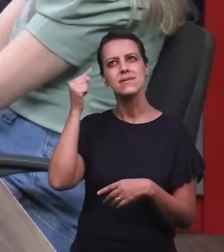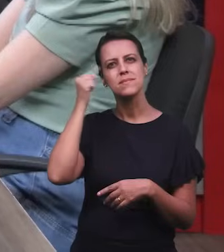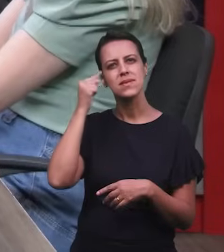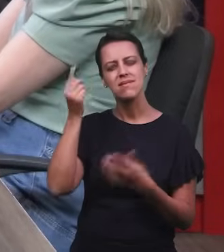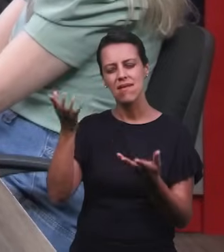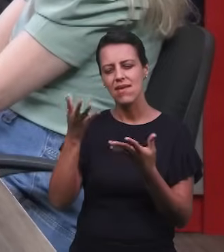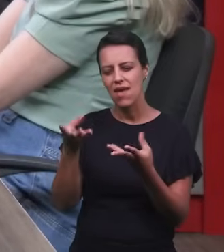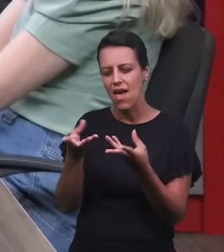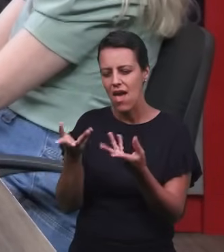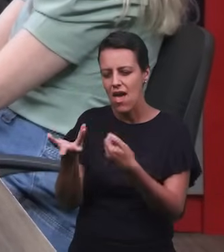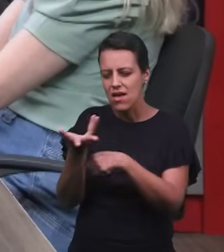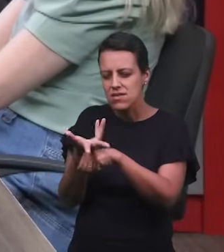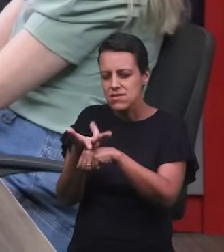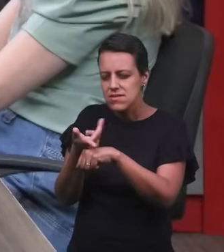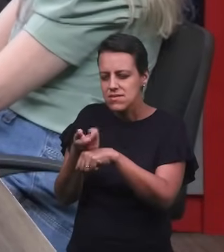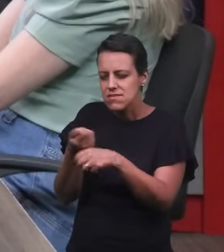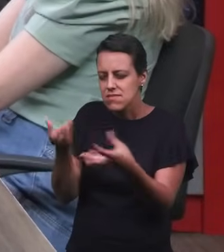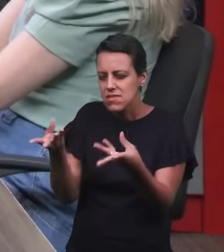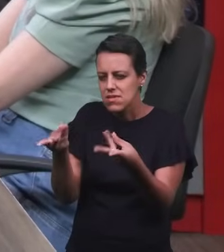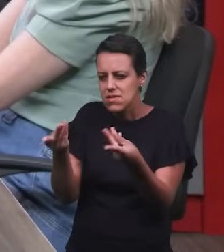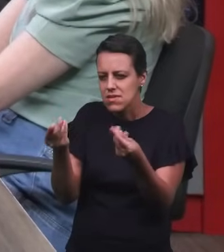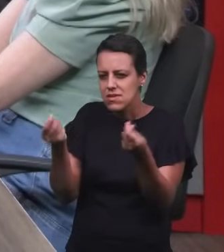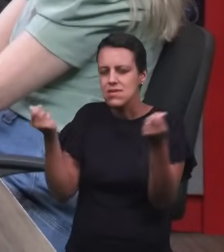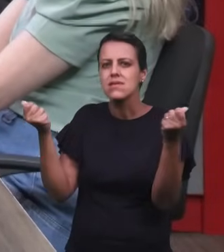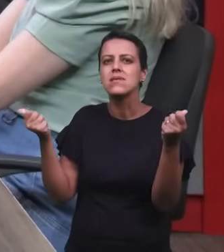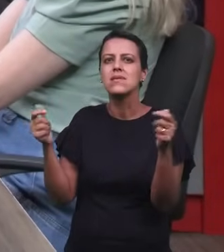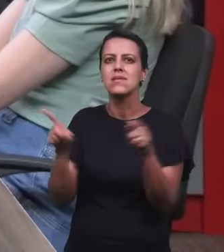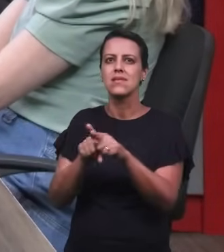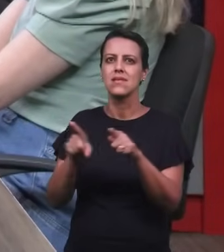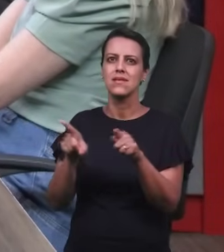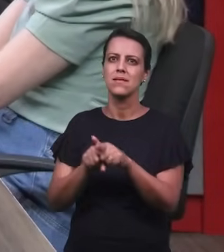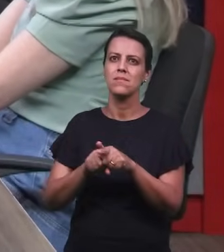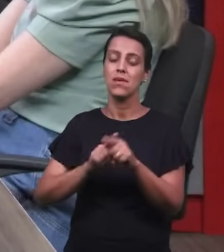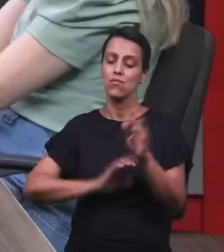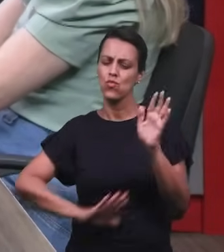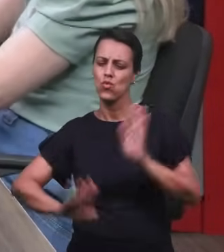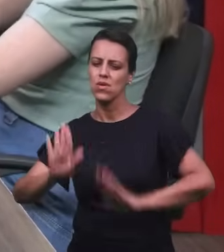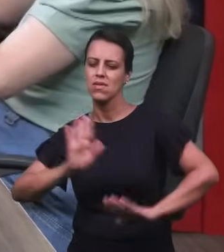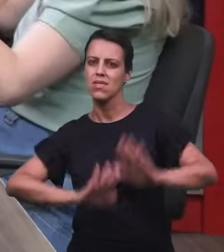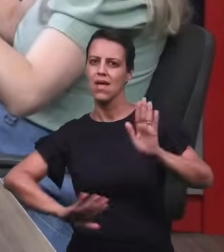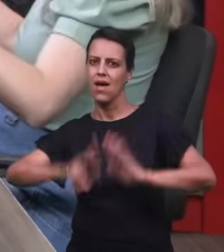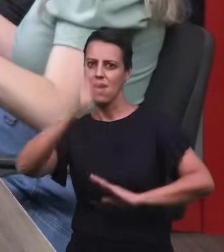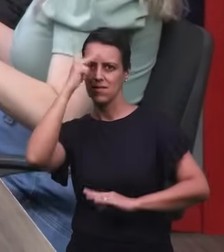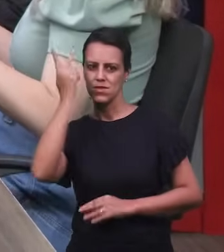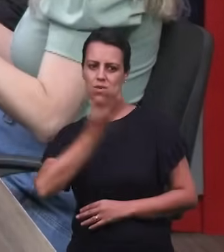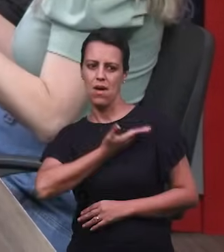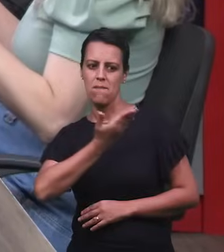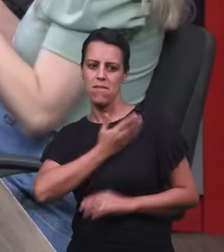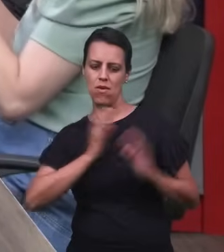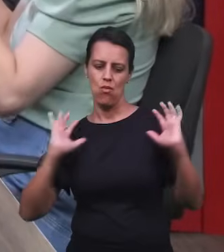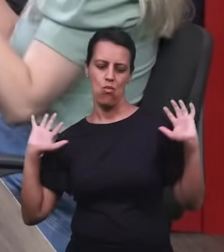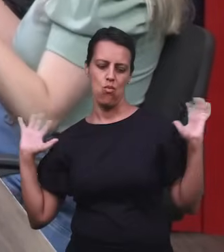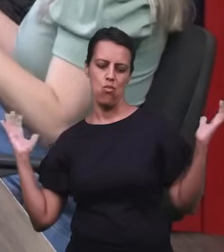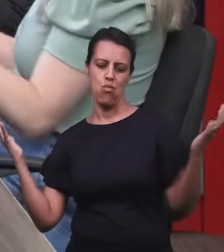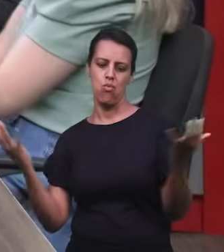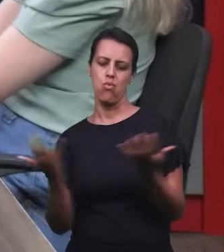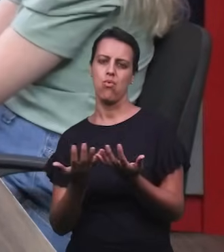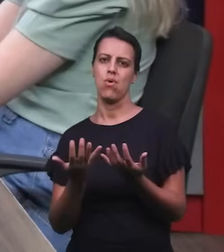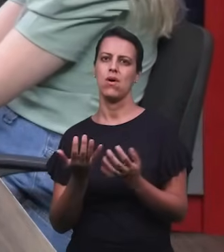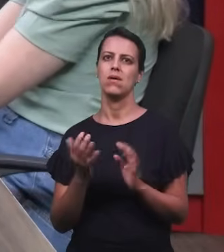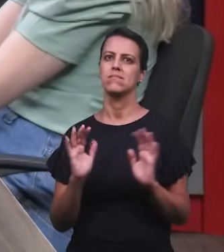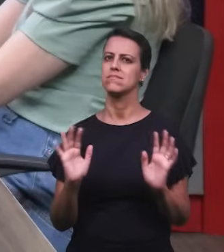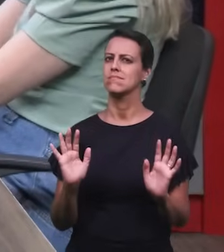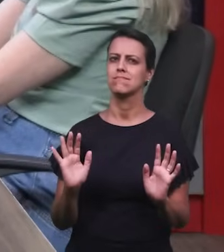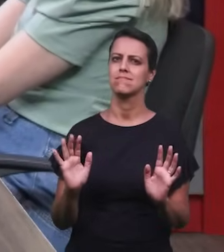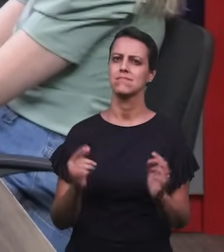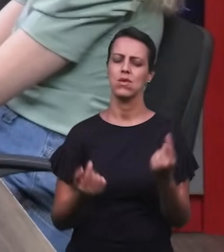pela qualidade, eles são cautelosos nas amizades, não é aquela pessoa que vai estar sempre rodeado de pessoas, né, de amigos.